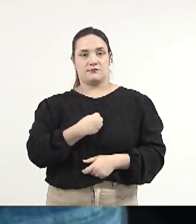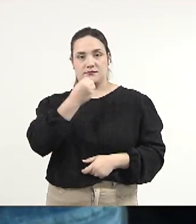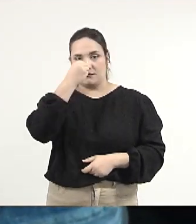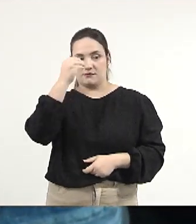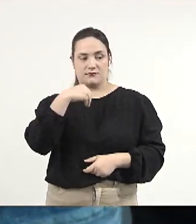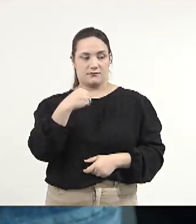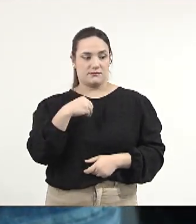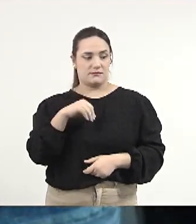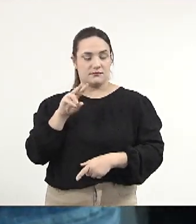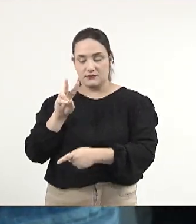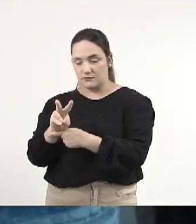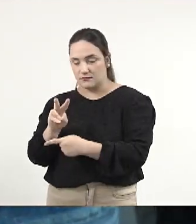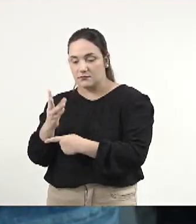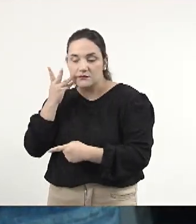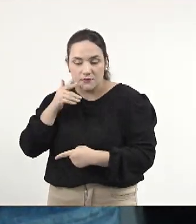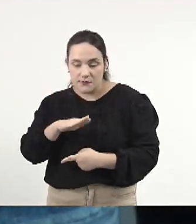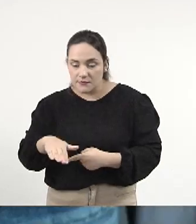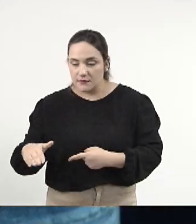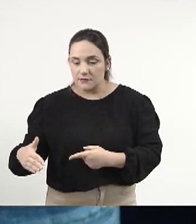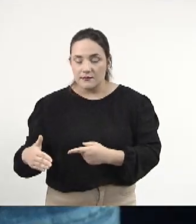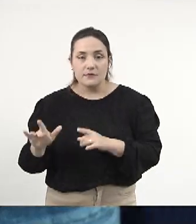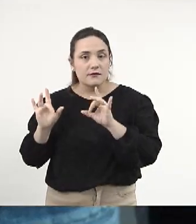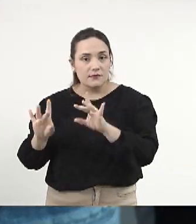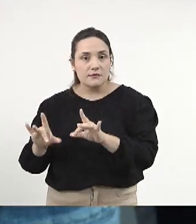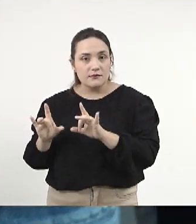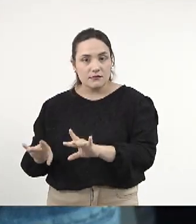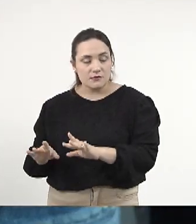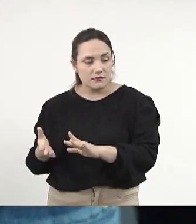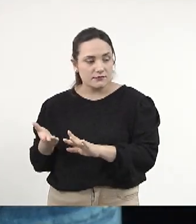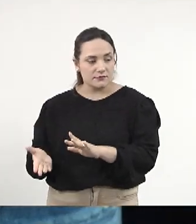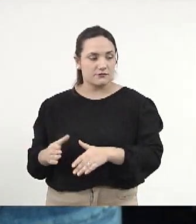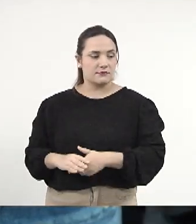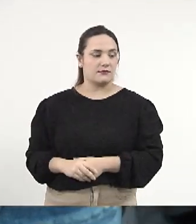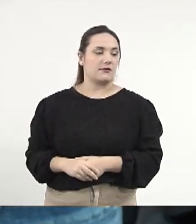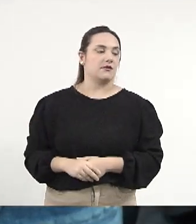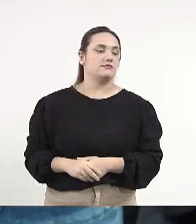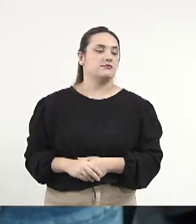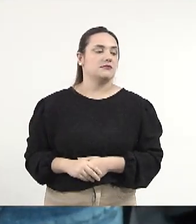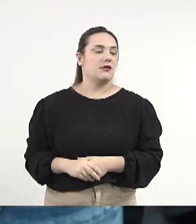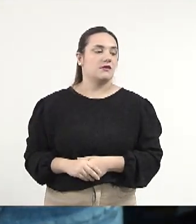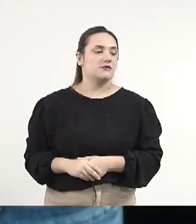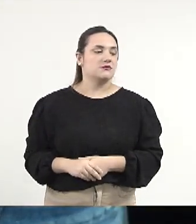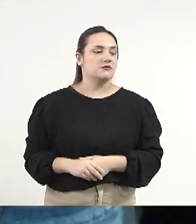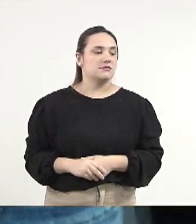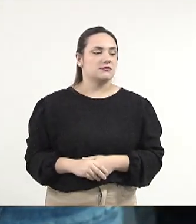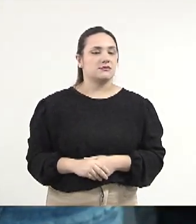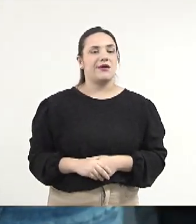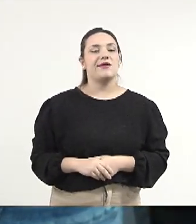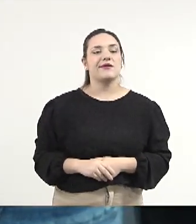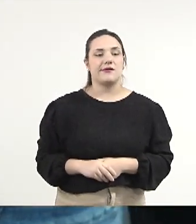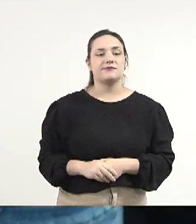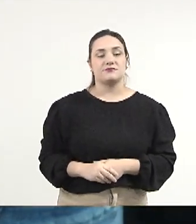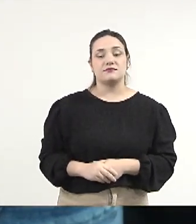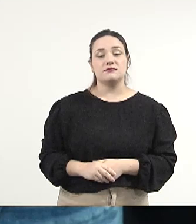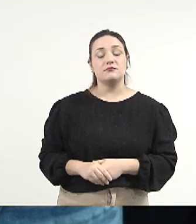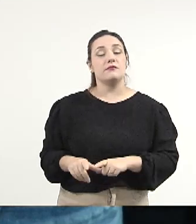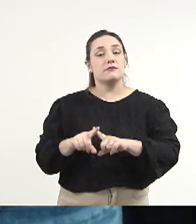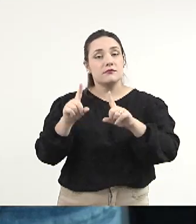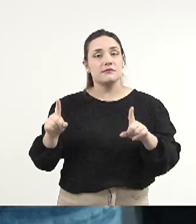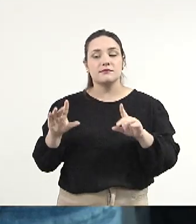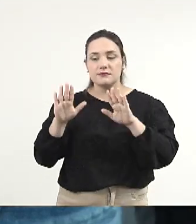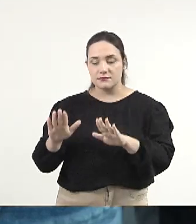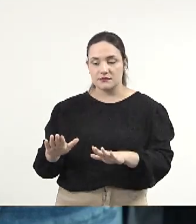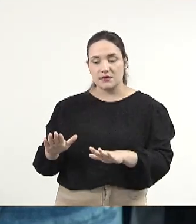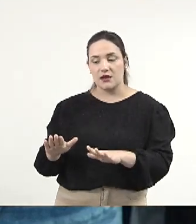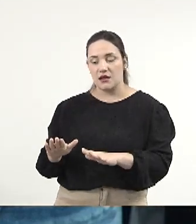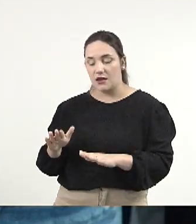para cuidar de uma criança especial. E essa criança especial, toda a sua vida adulta é responsabilidade